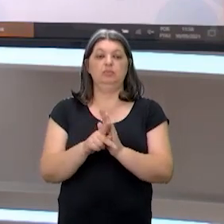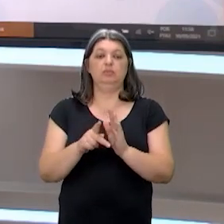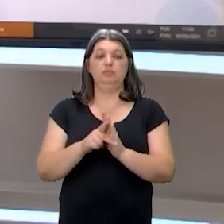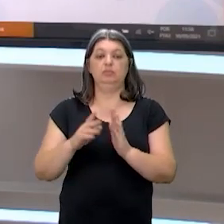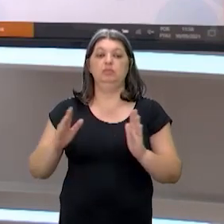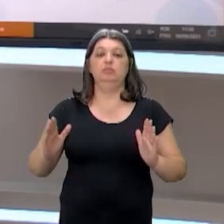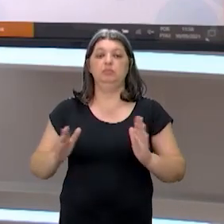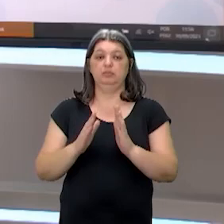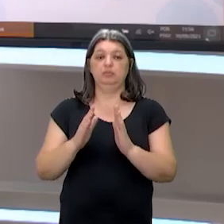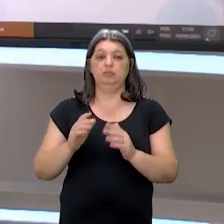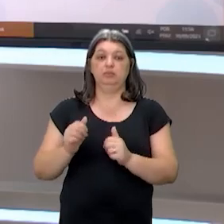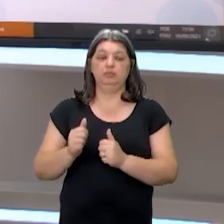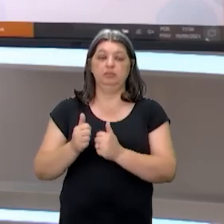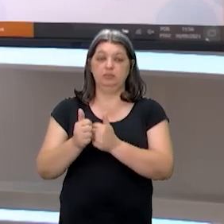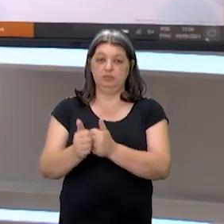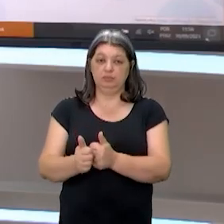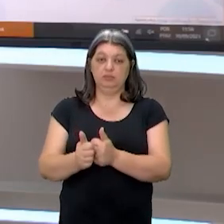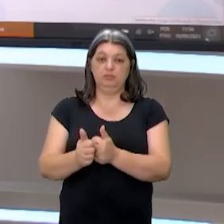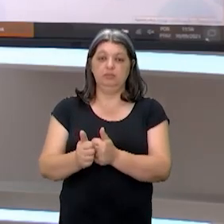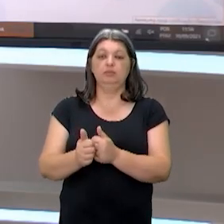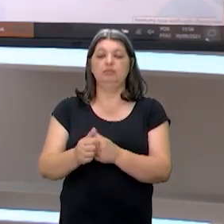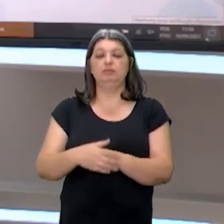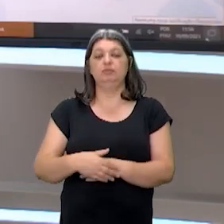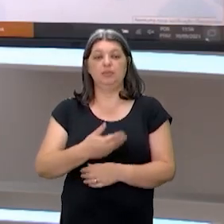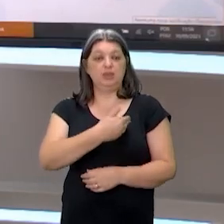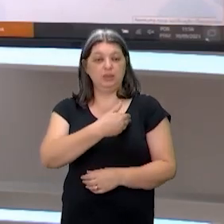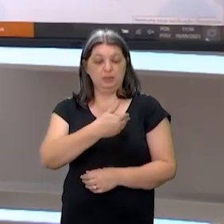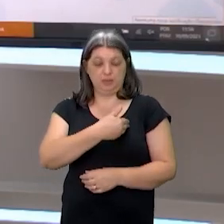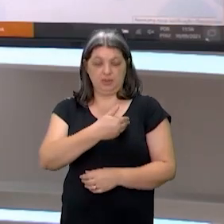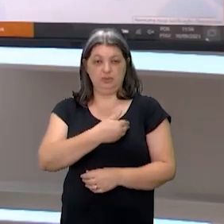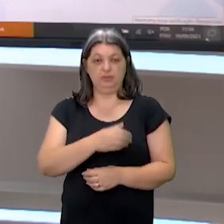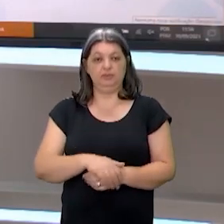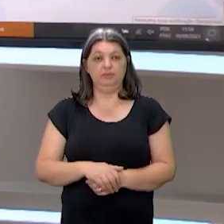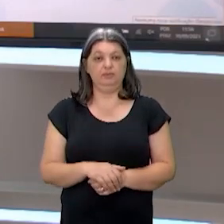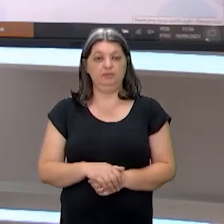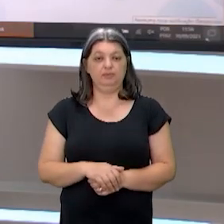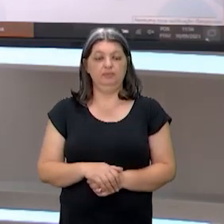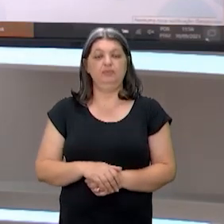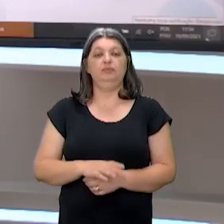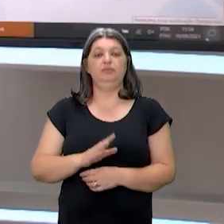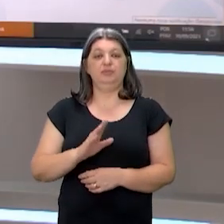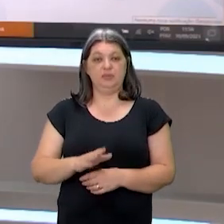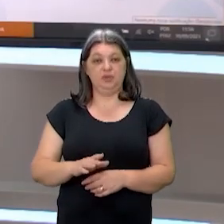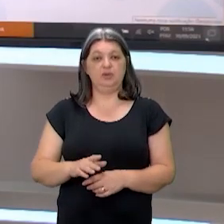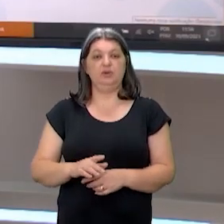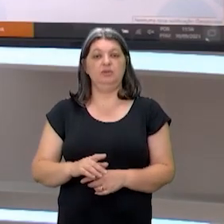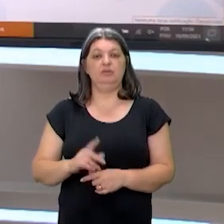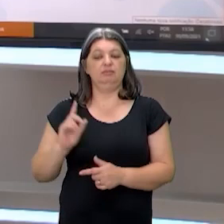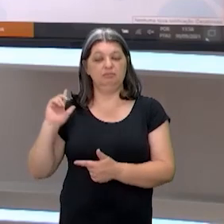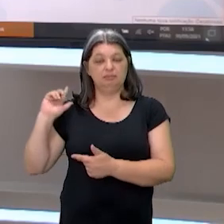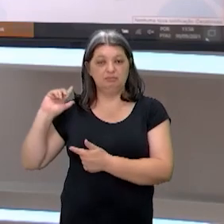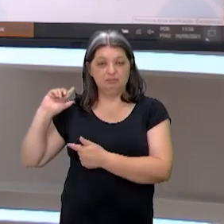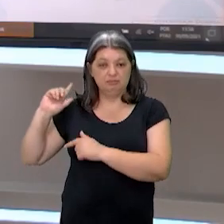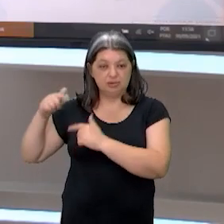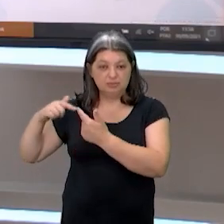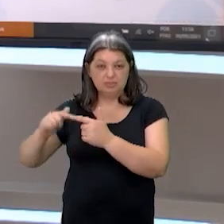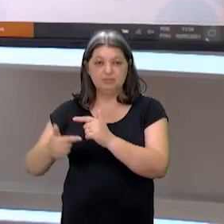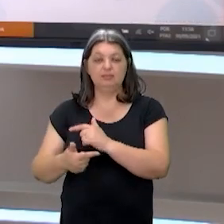Para acompanhar o nosso encontro, ela é minha amiga, ela é habituê, já faz parte da nossa